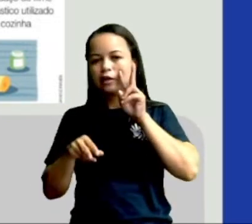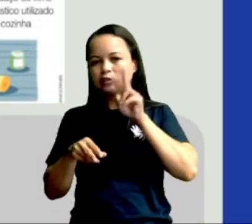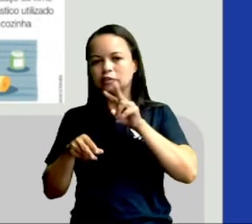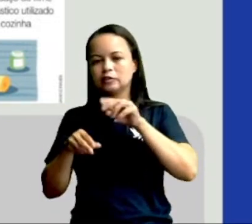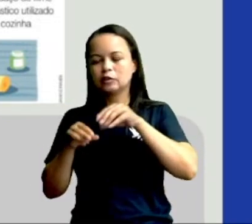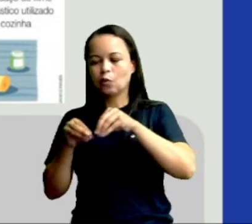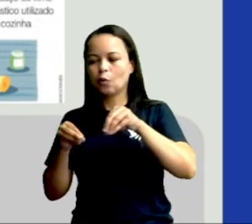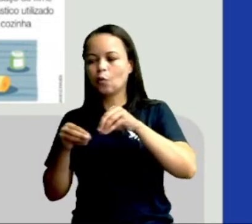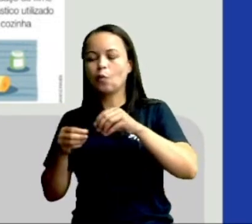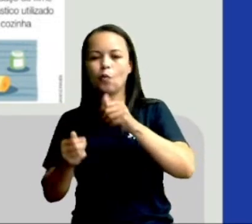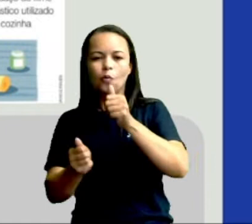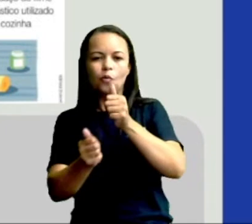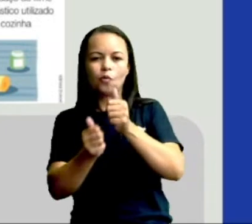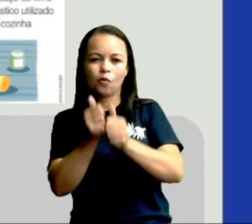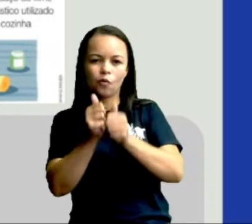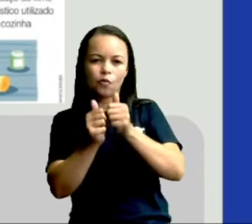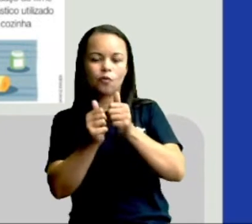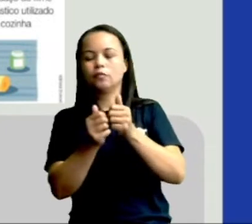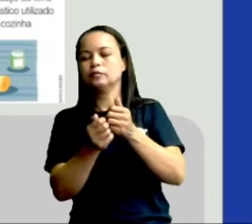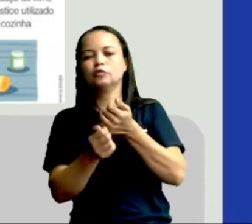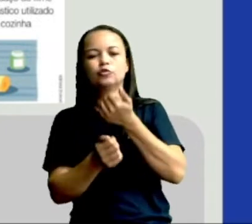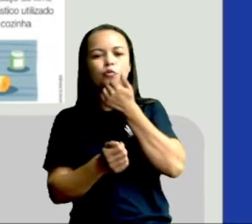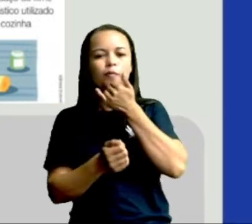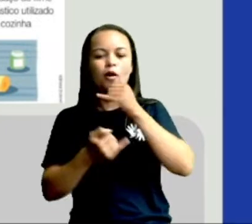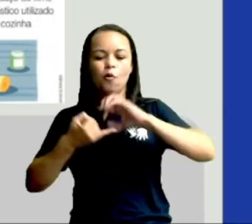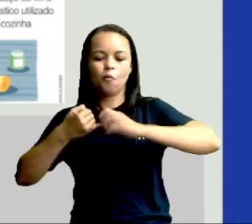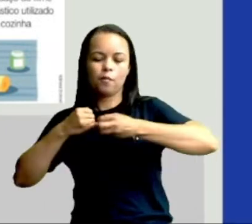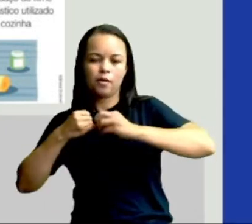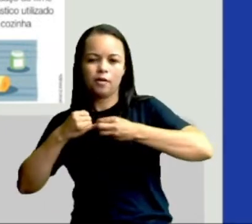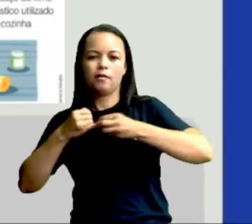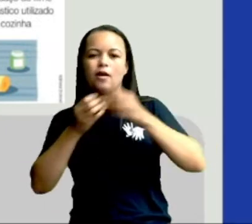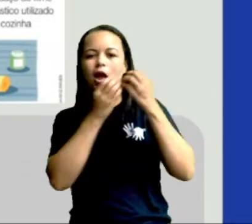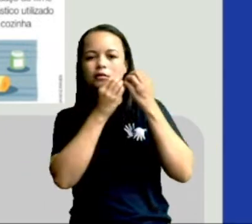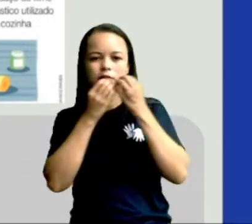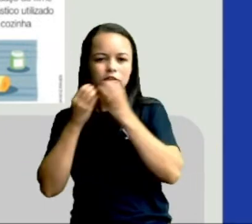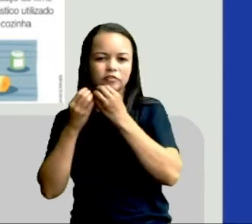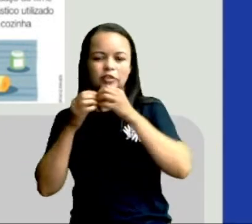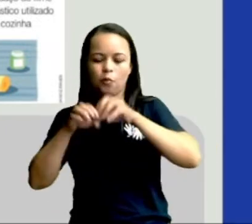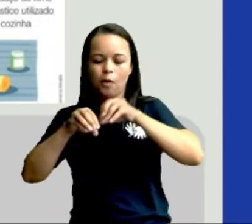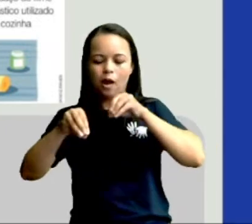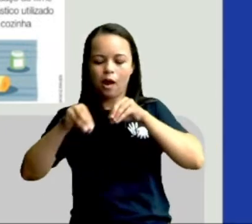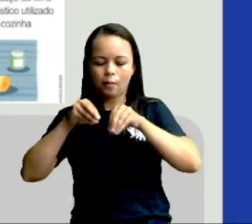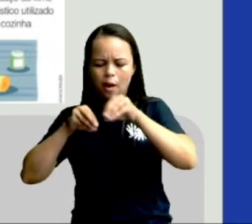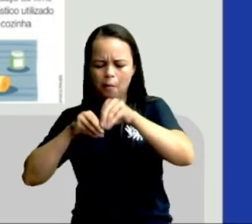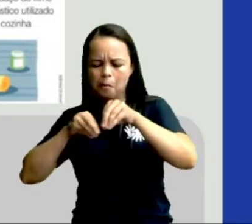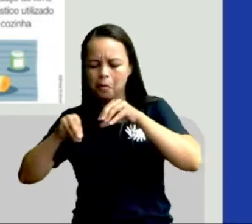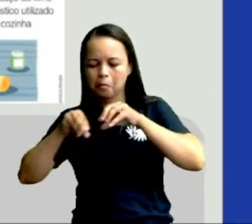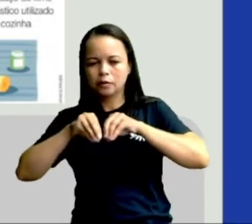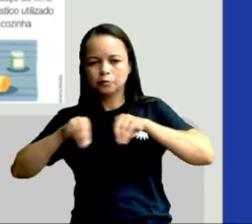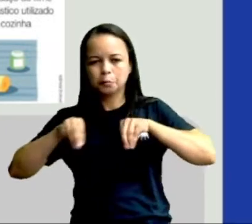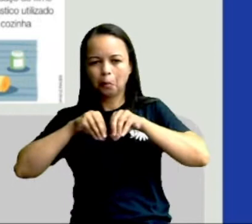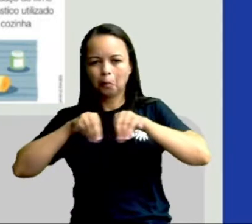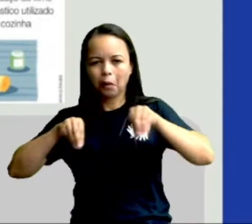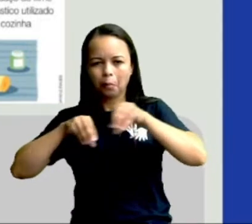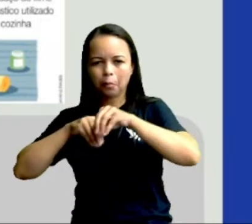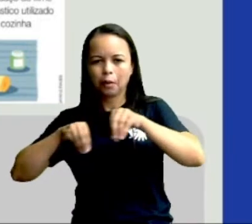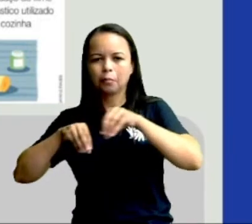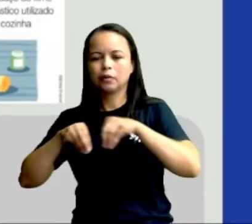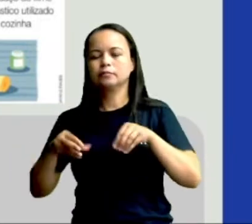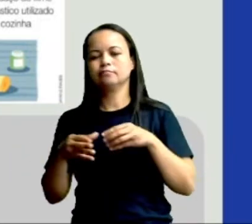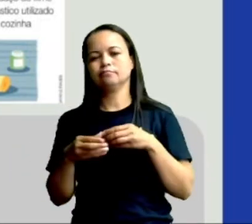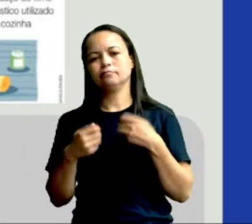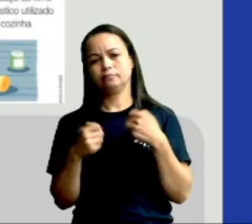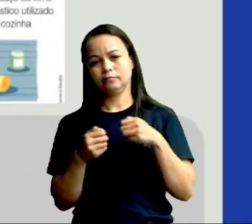gente separar aí o milho do feijão, né, inclusive com a mão. Existem algumas substâncias que para fazer a separação